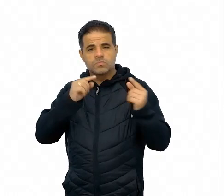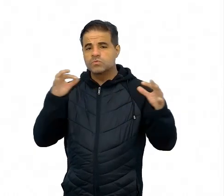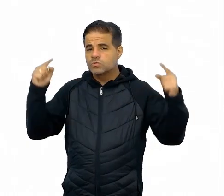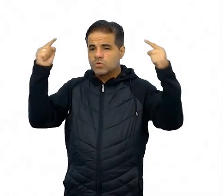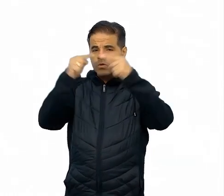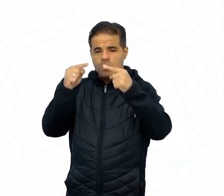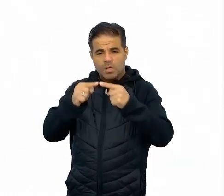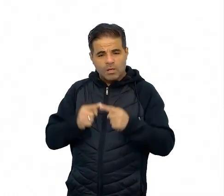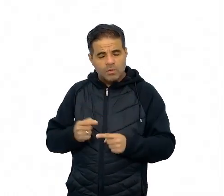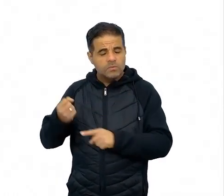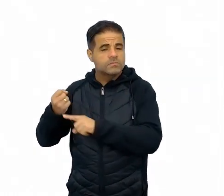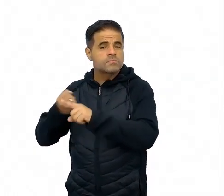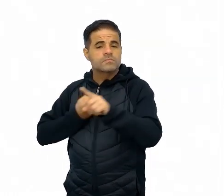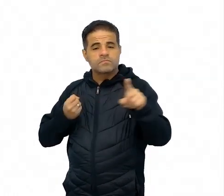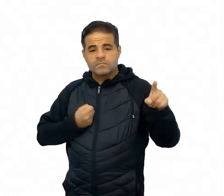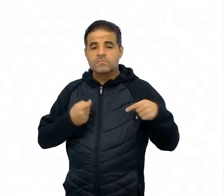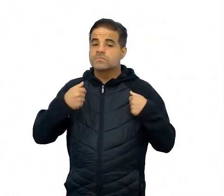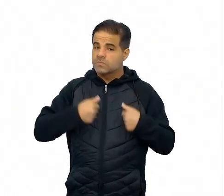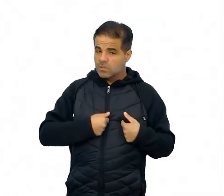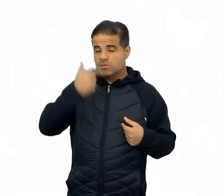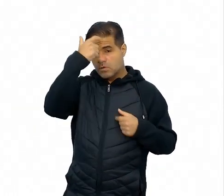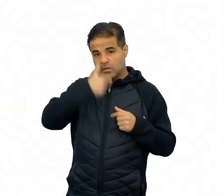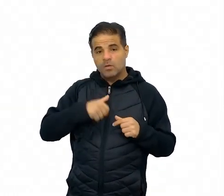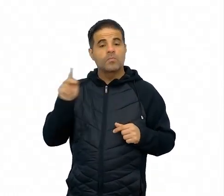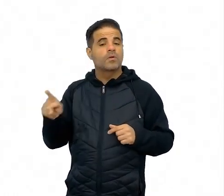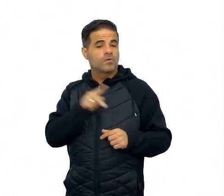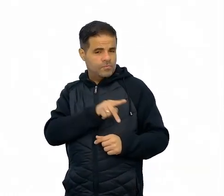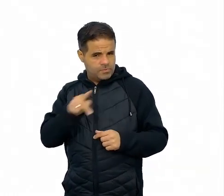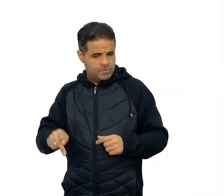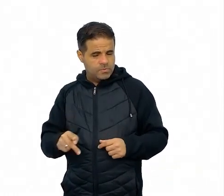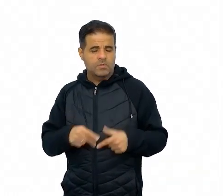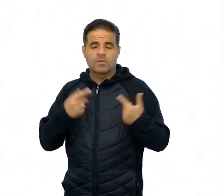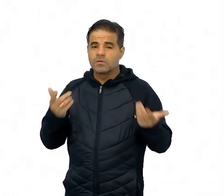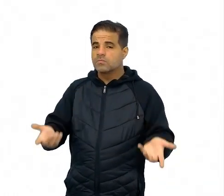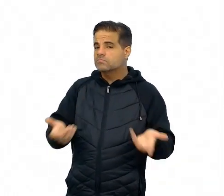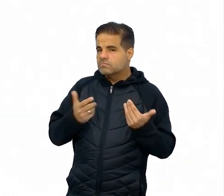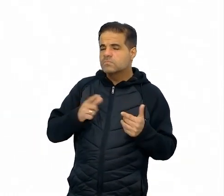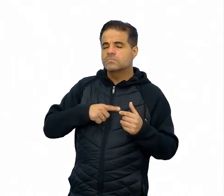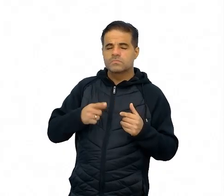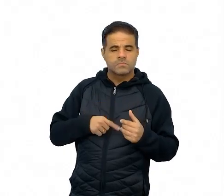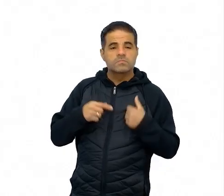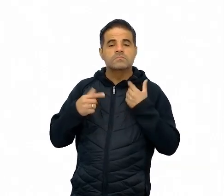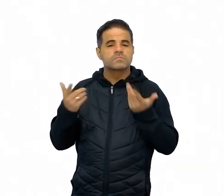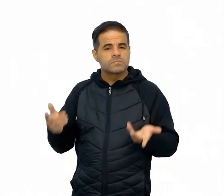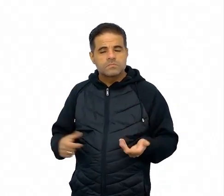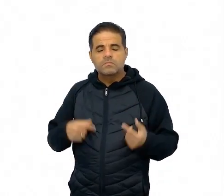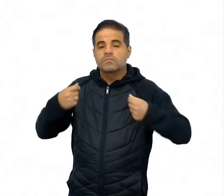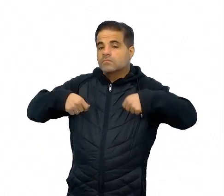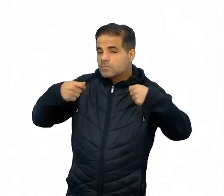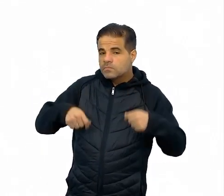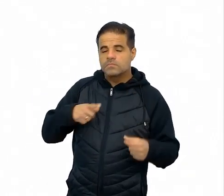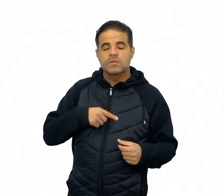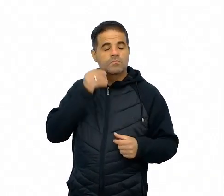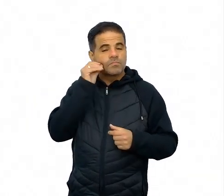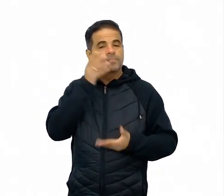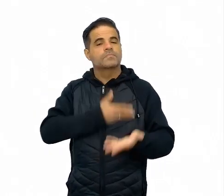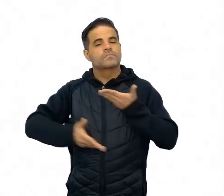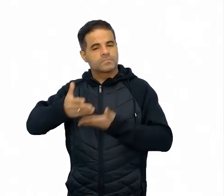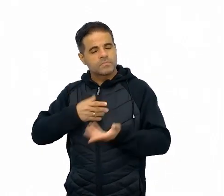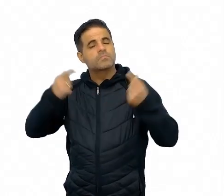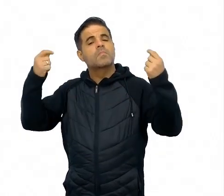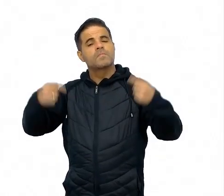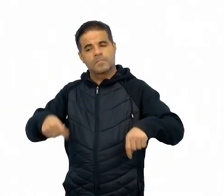com números, né? Então, eu, professor, né, eu tenho que ter esse